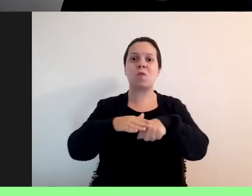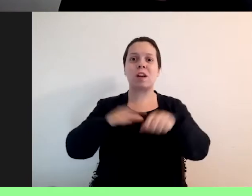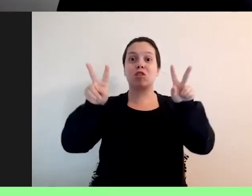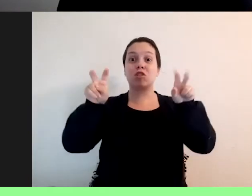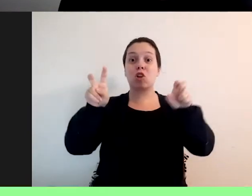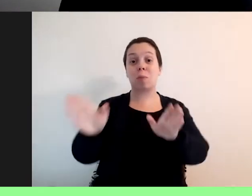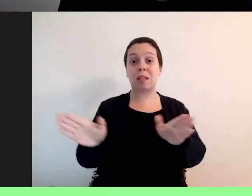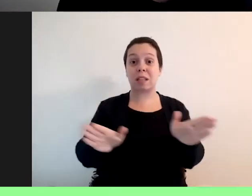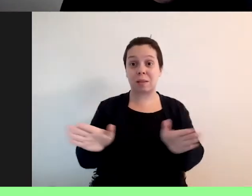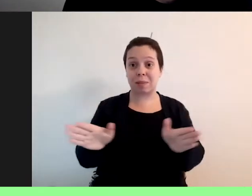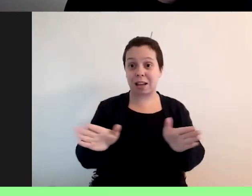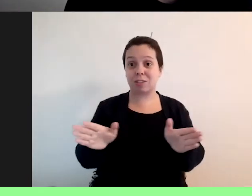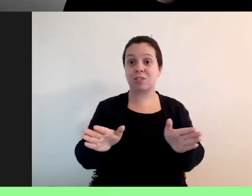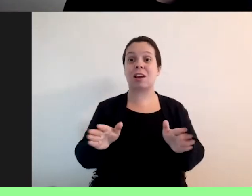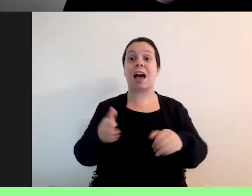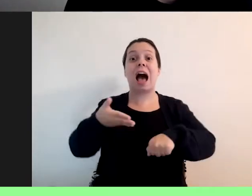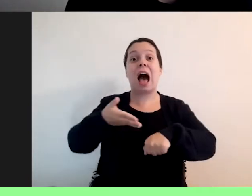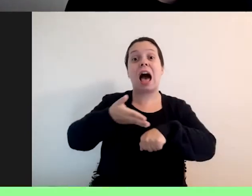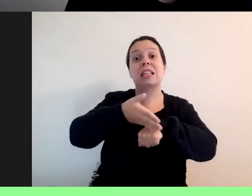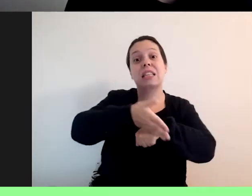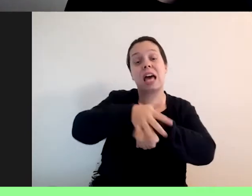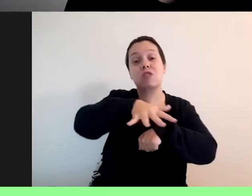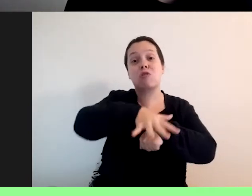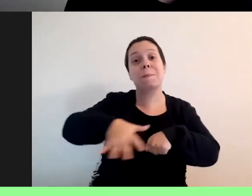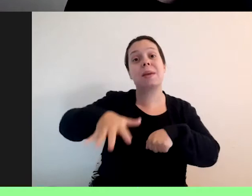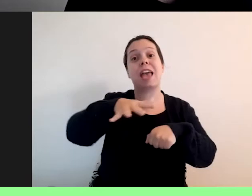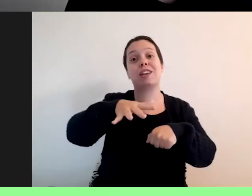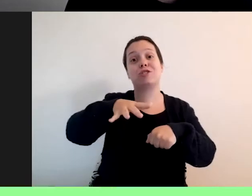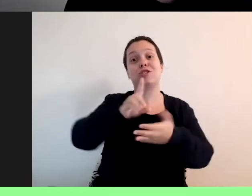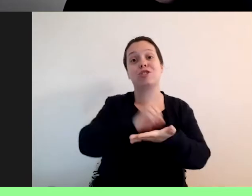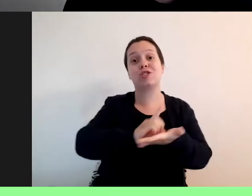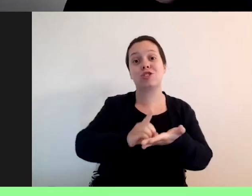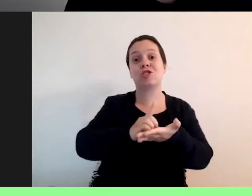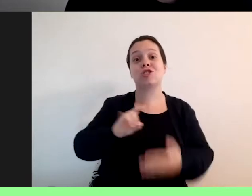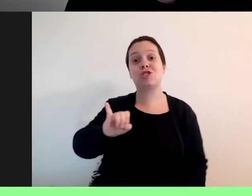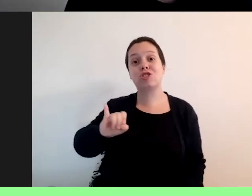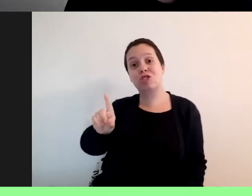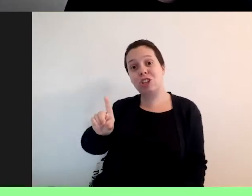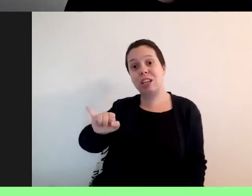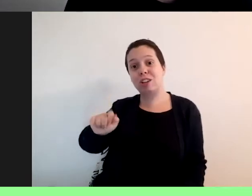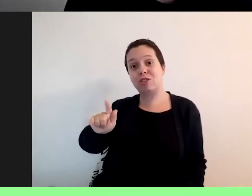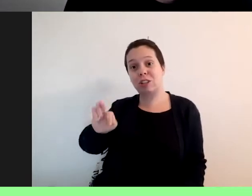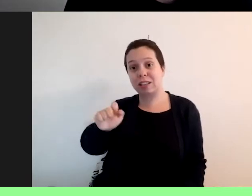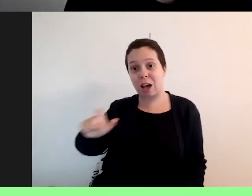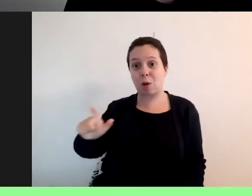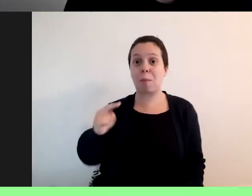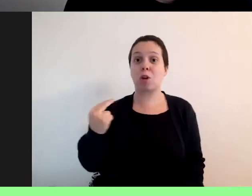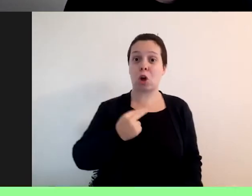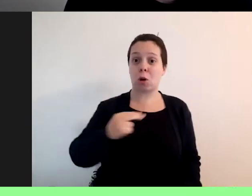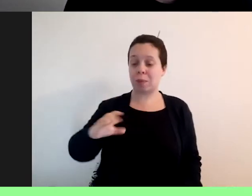acesso a interfaces digitais. Meu nome é Liliane Cláudia, me chamem de Lili, porque eu